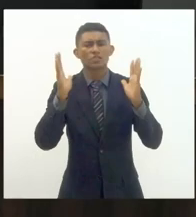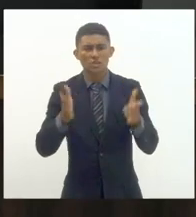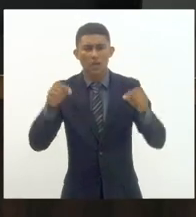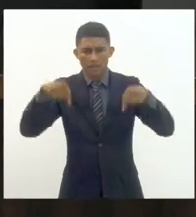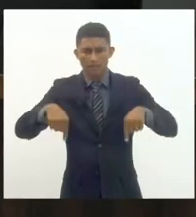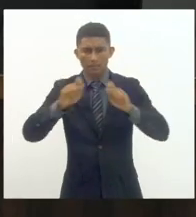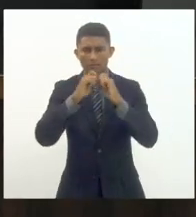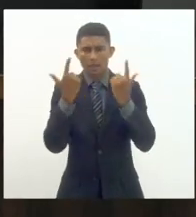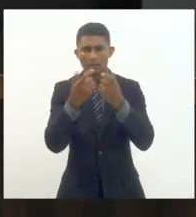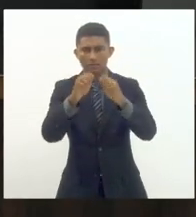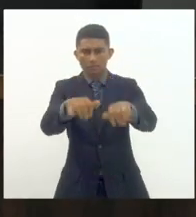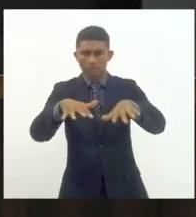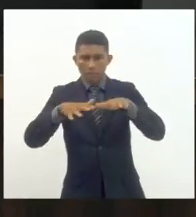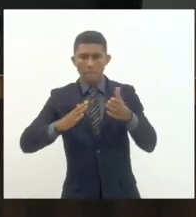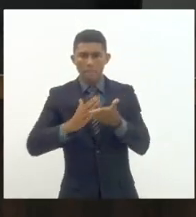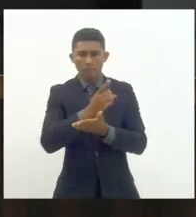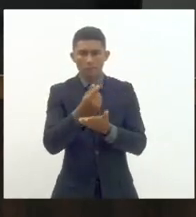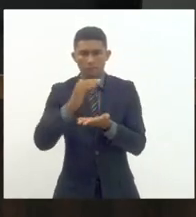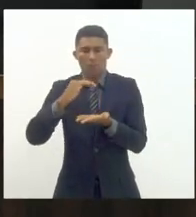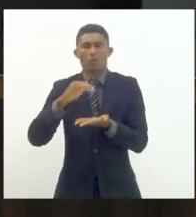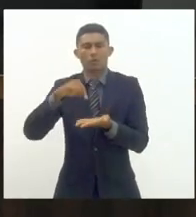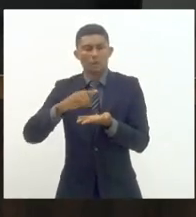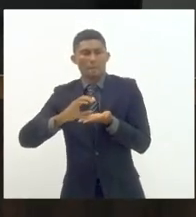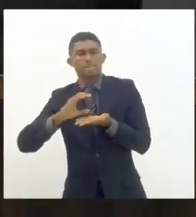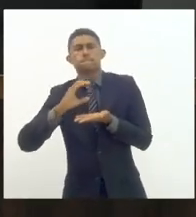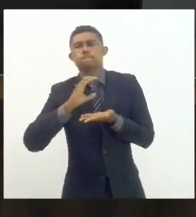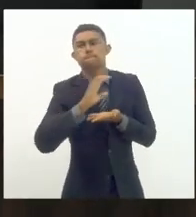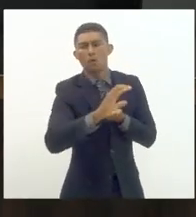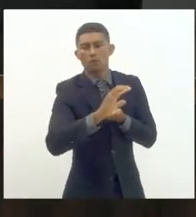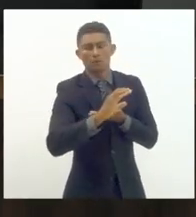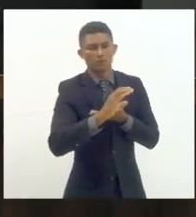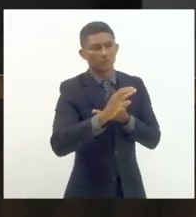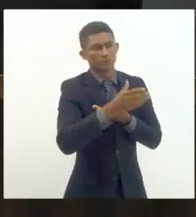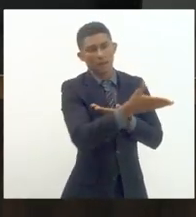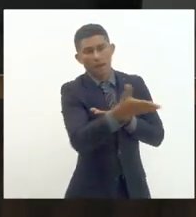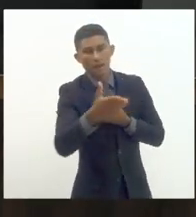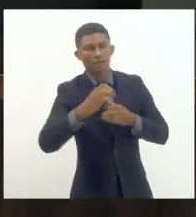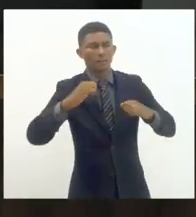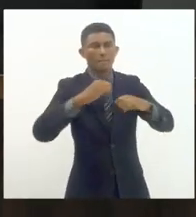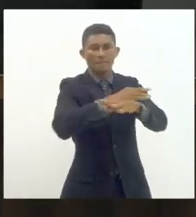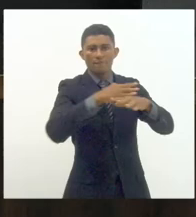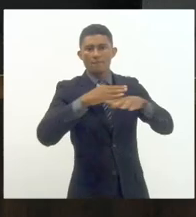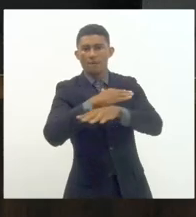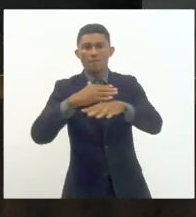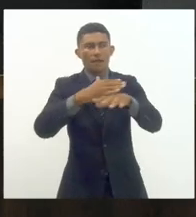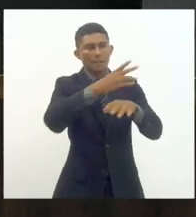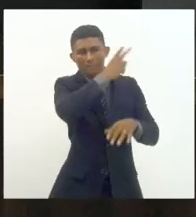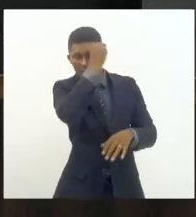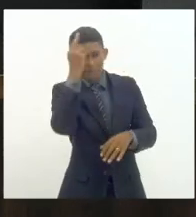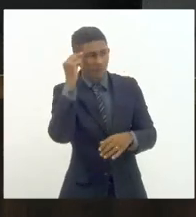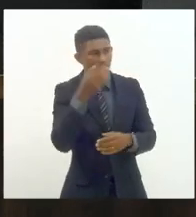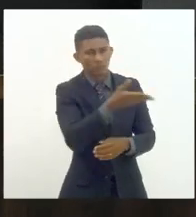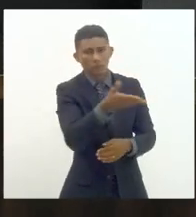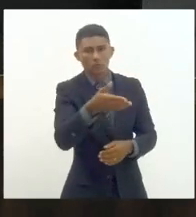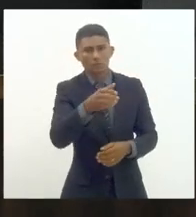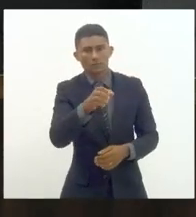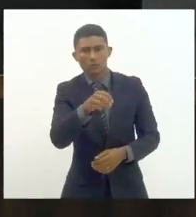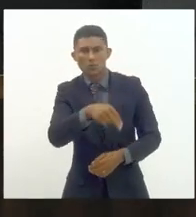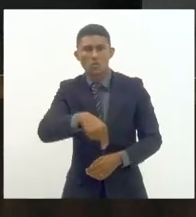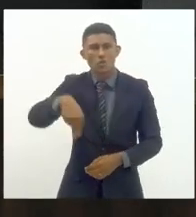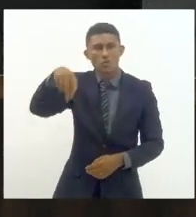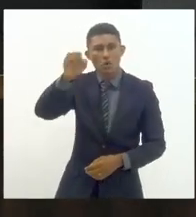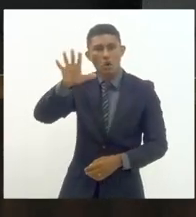plenário para o consórcio de prefeituras da região norte e noroeste. Ocorre que, inclusive, saiu uma